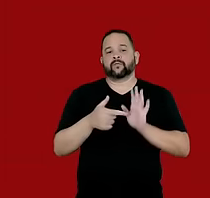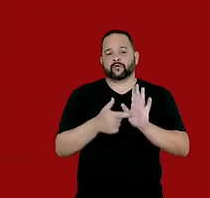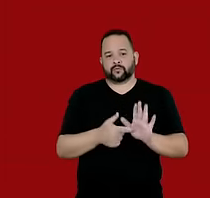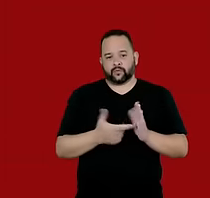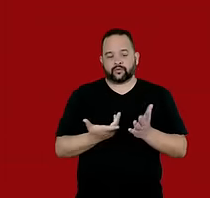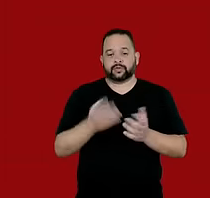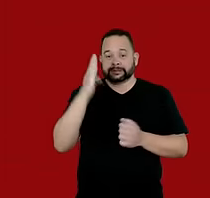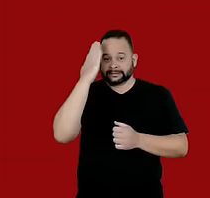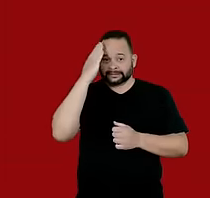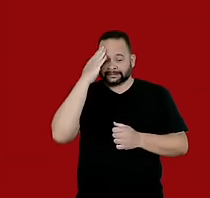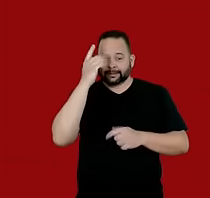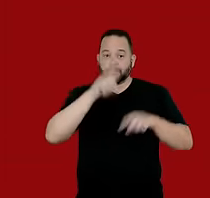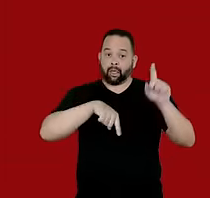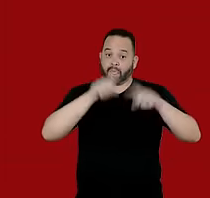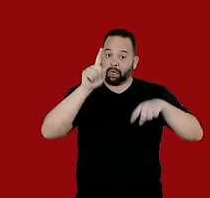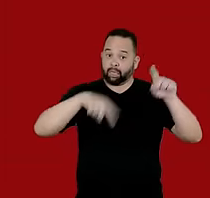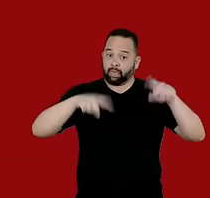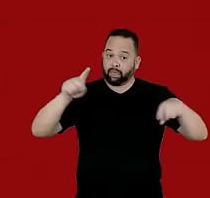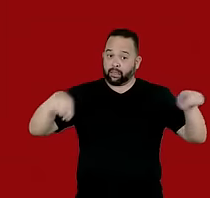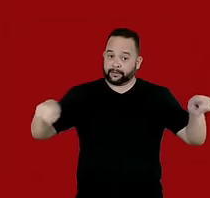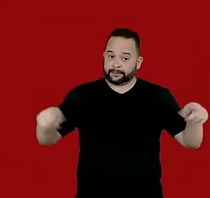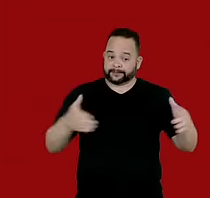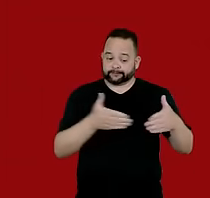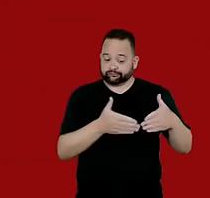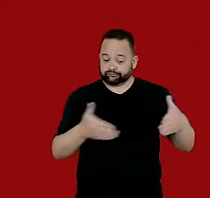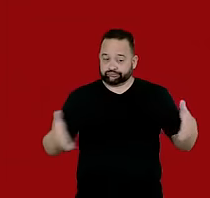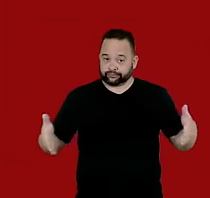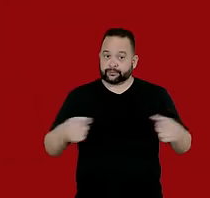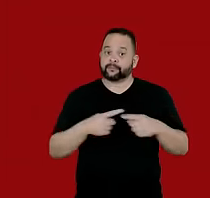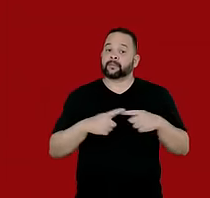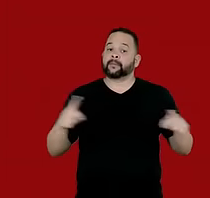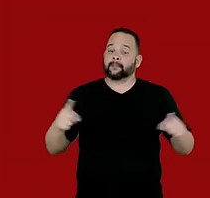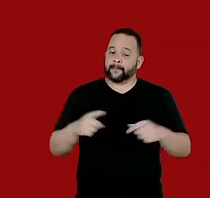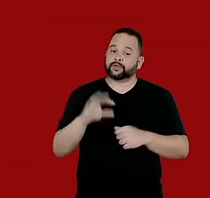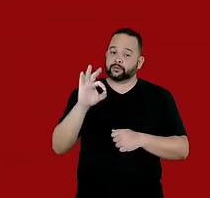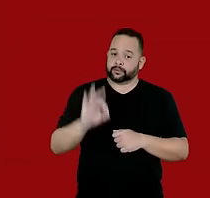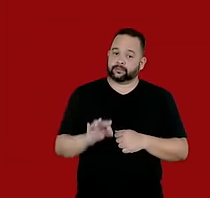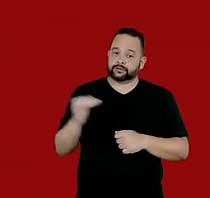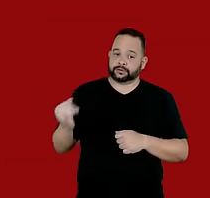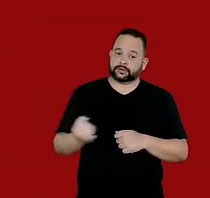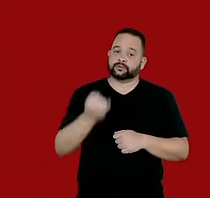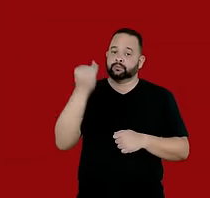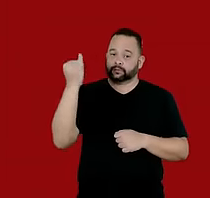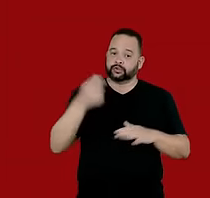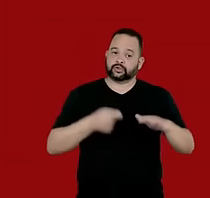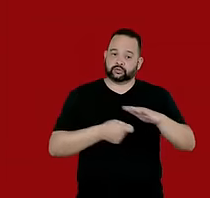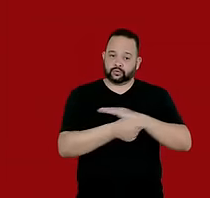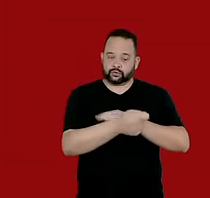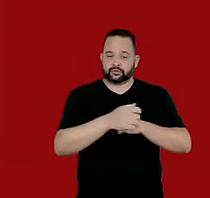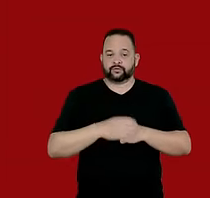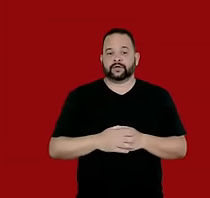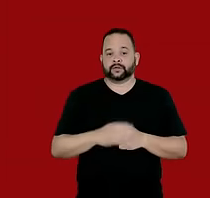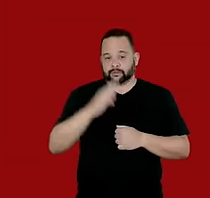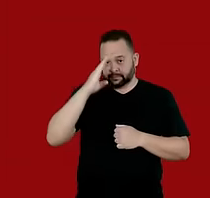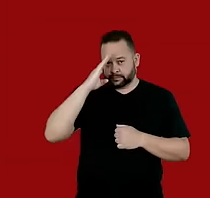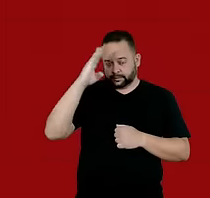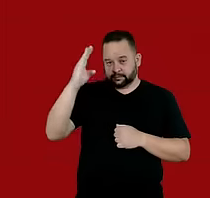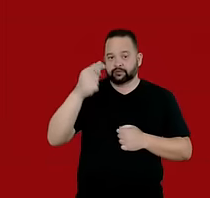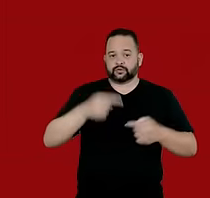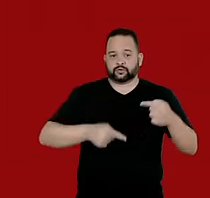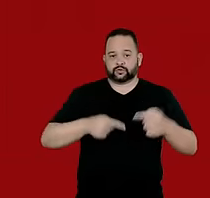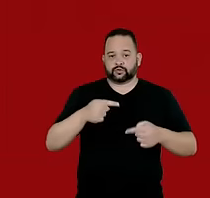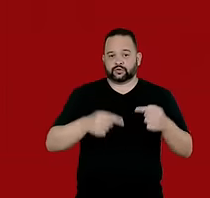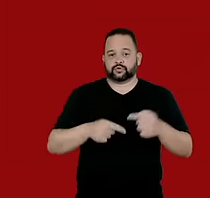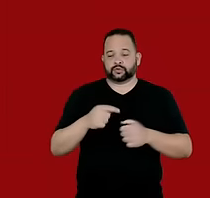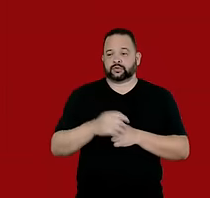volatilidade desse curto prazo Mas é uma parcela importante dos nossos investimentos Principalmente quando a gente fala da nossa previdência de todos